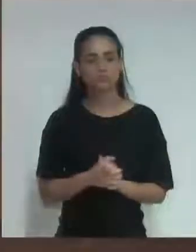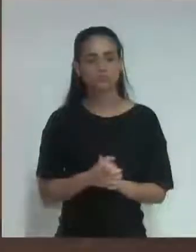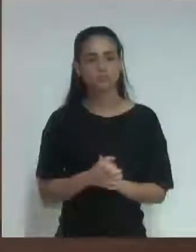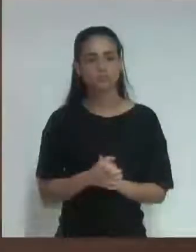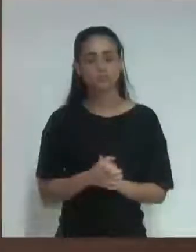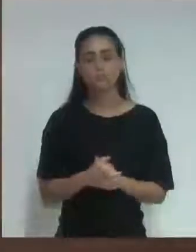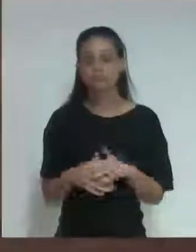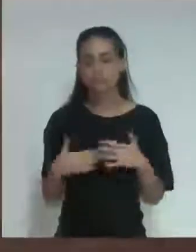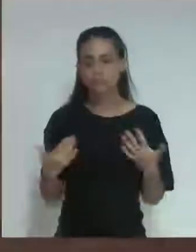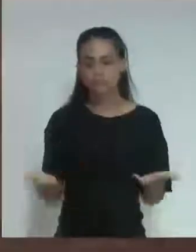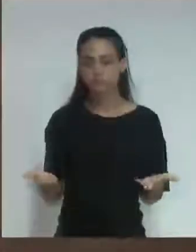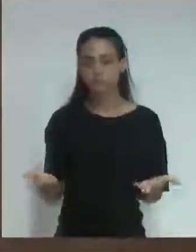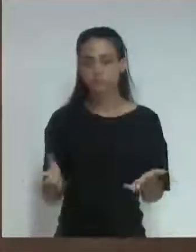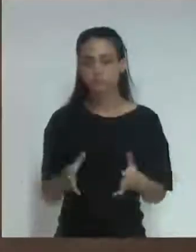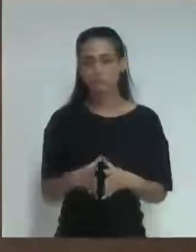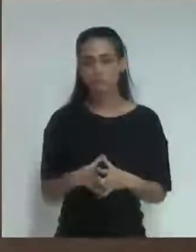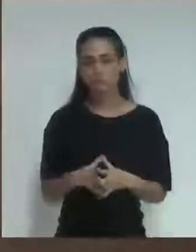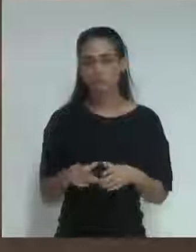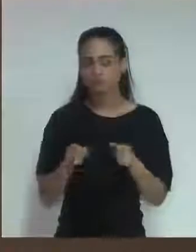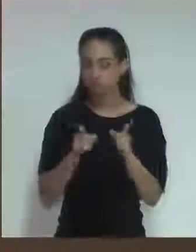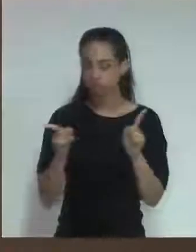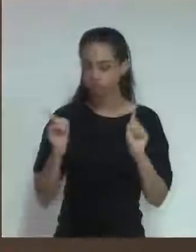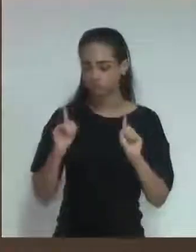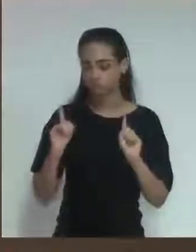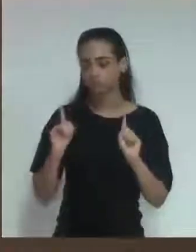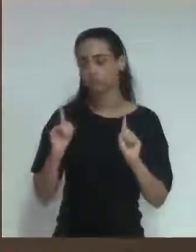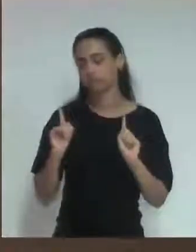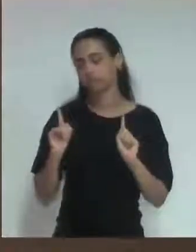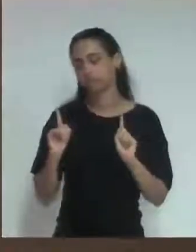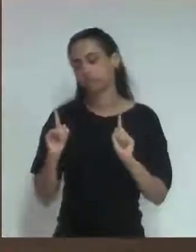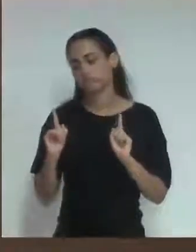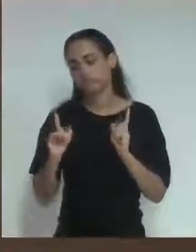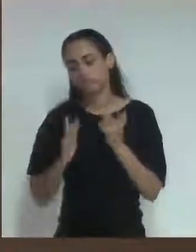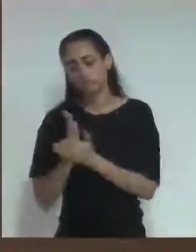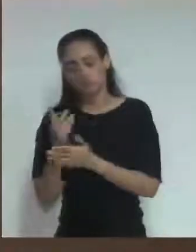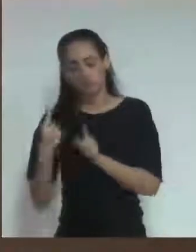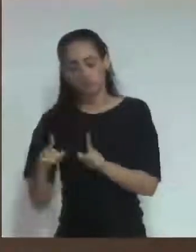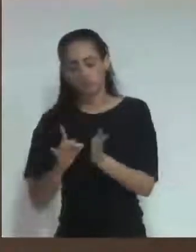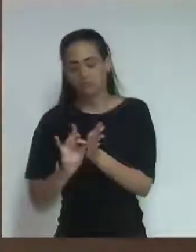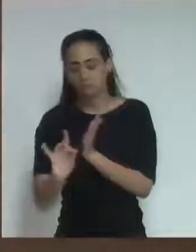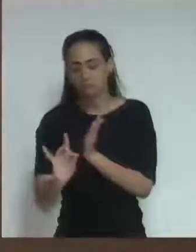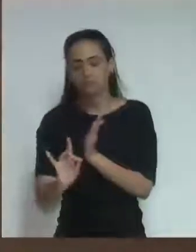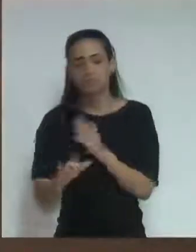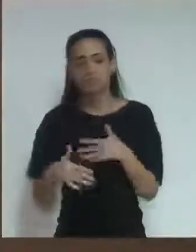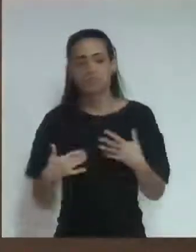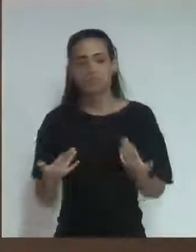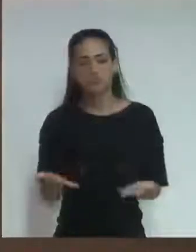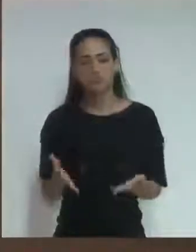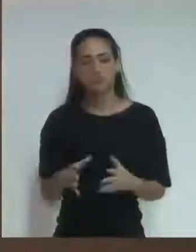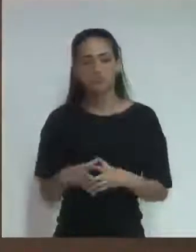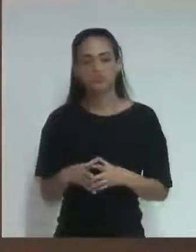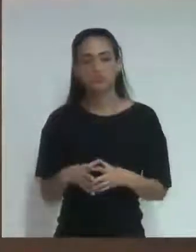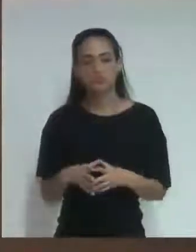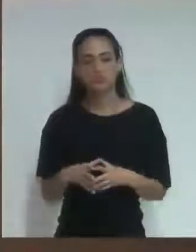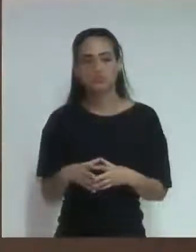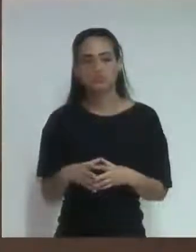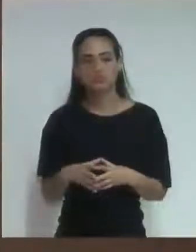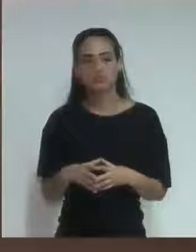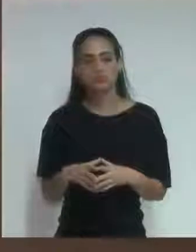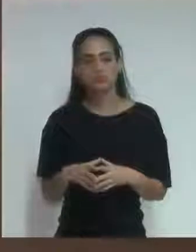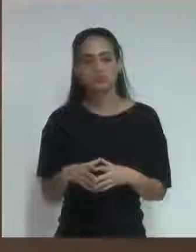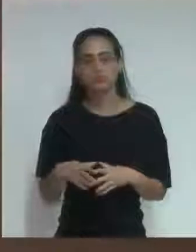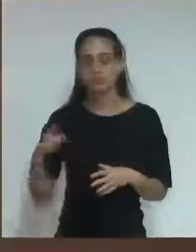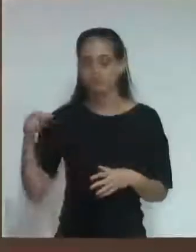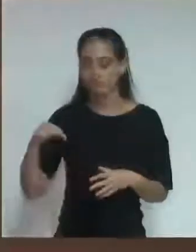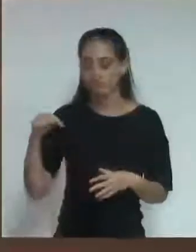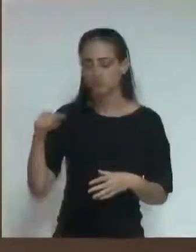a reprovação aqui, acho que isso, o que gera efeito é o que foi aprovado na comissão processante, efeitos internos. Aqui,